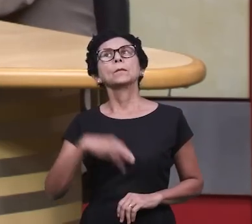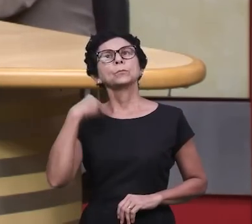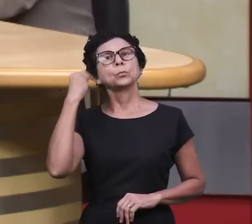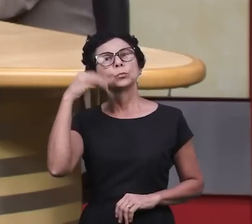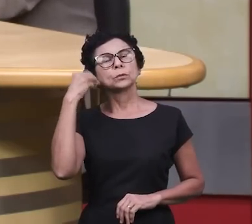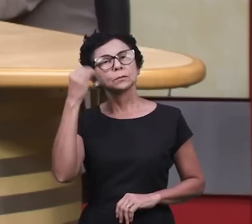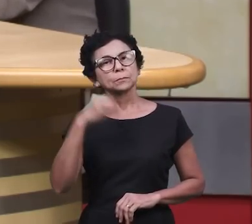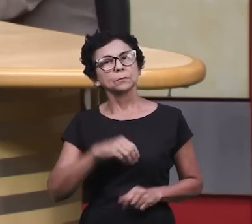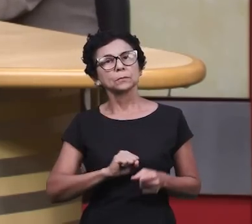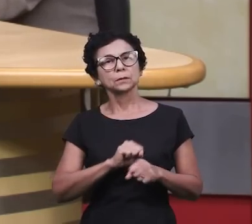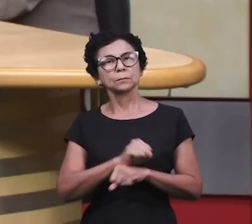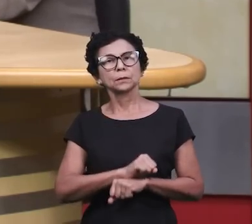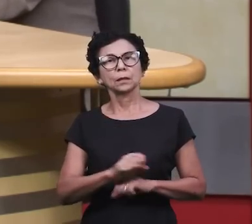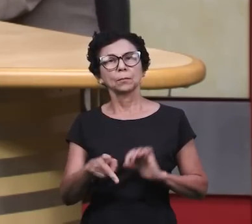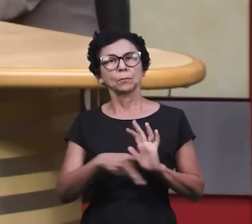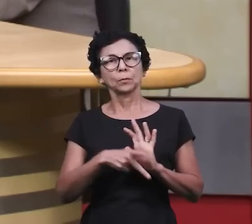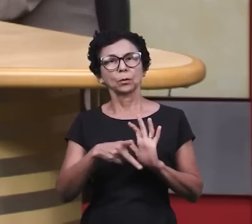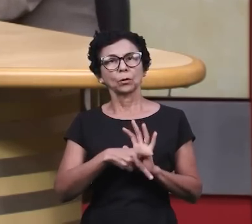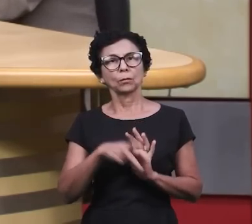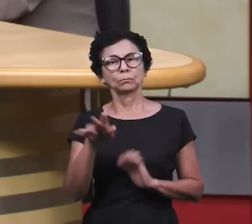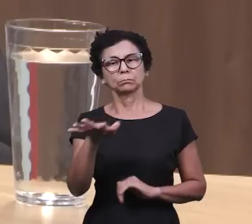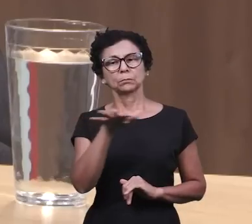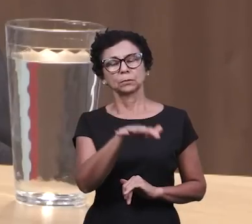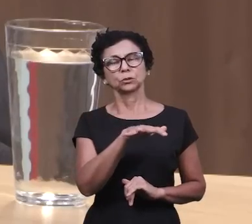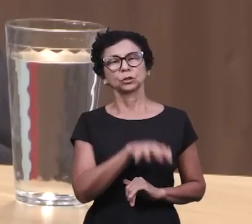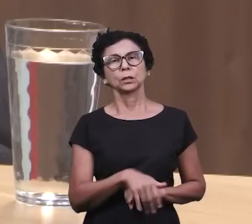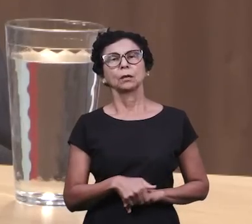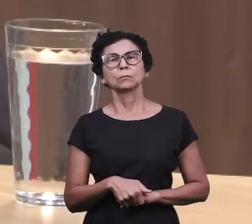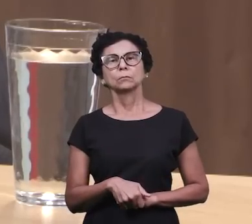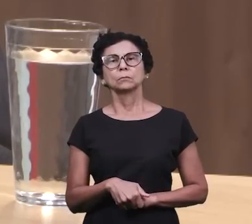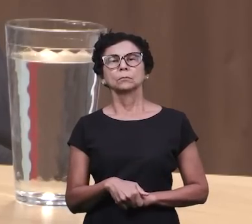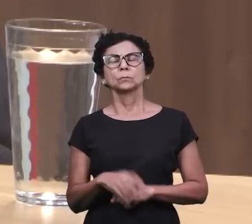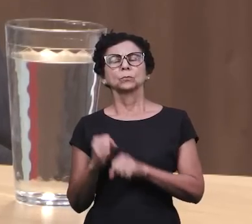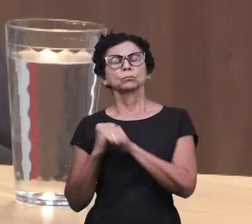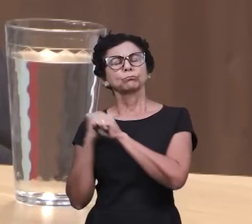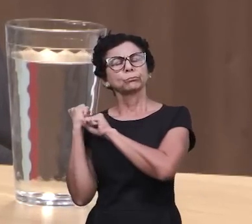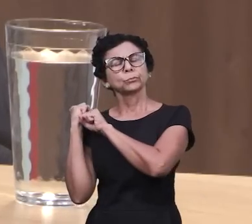com seminários locais lá na África ao